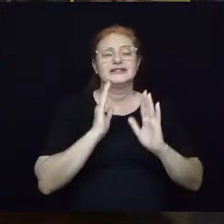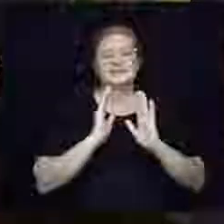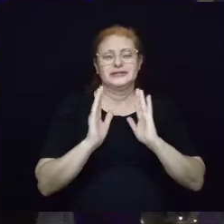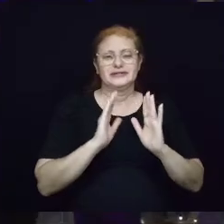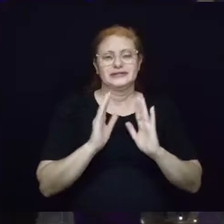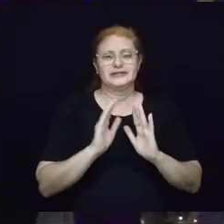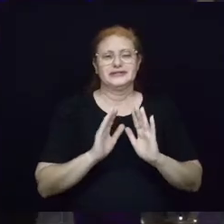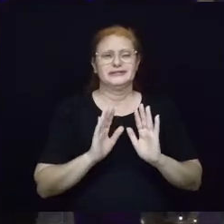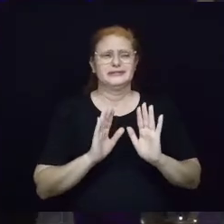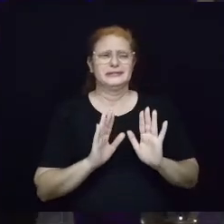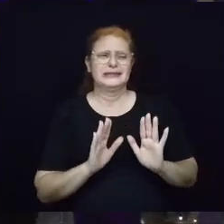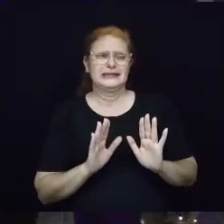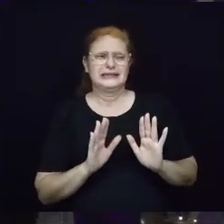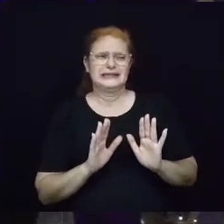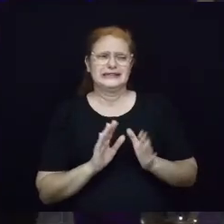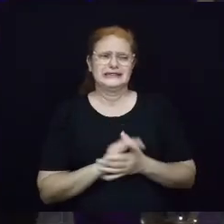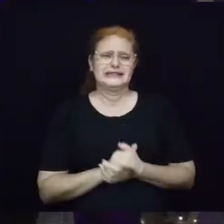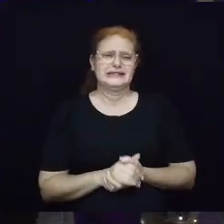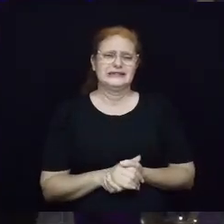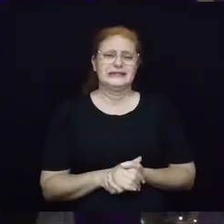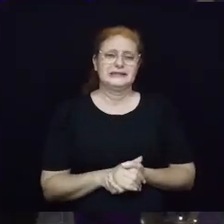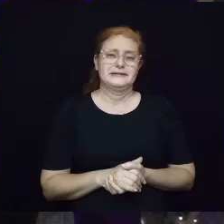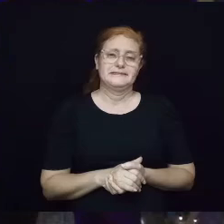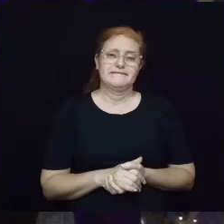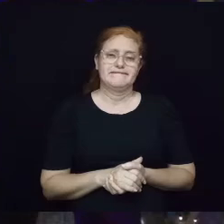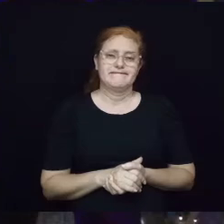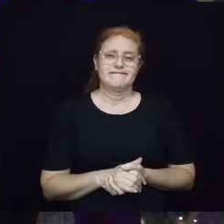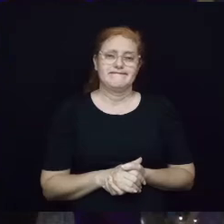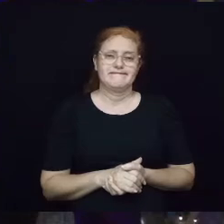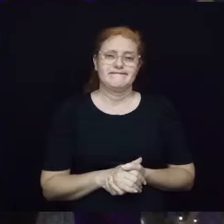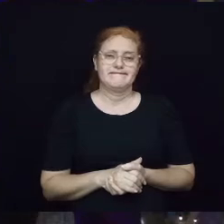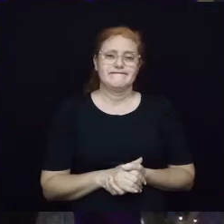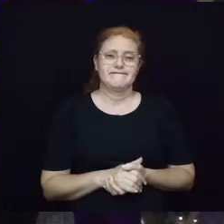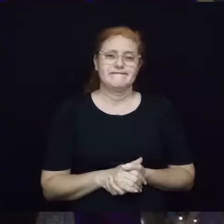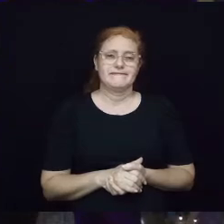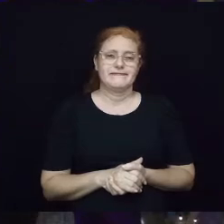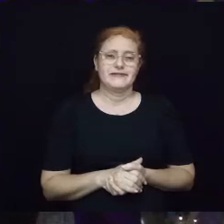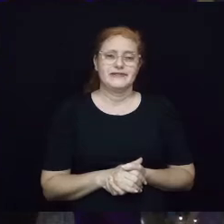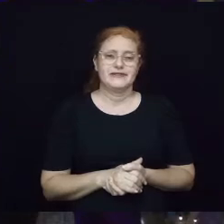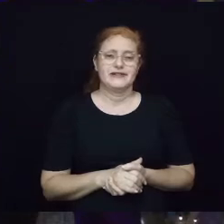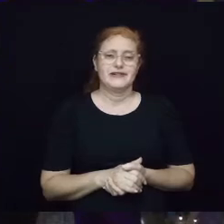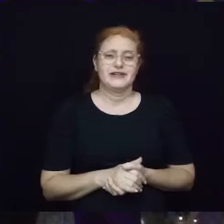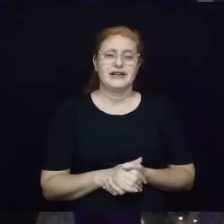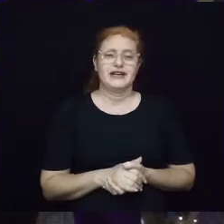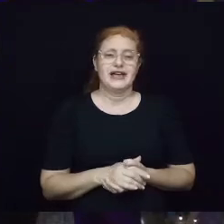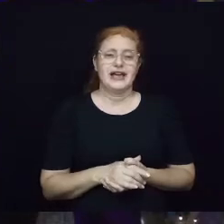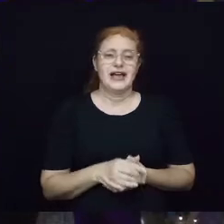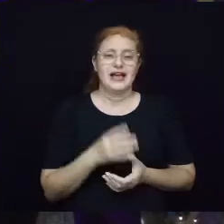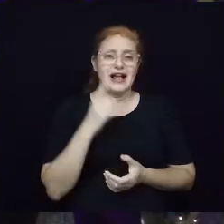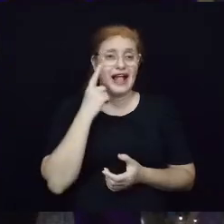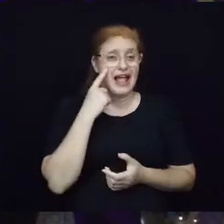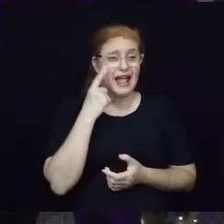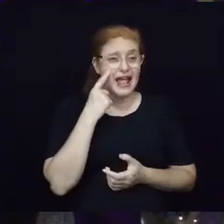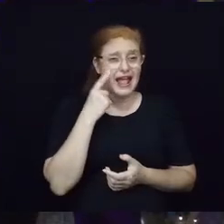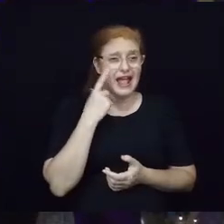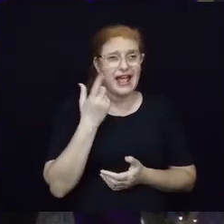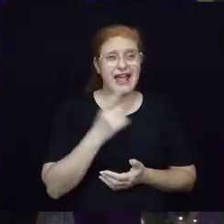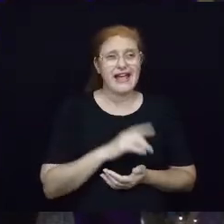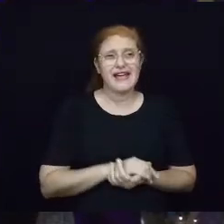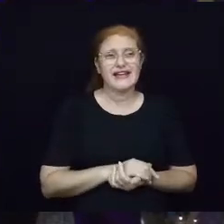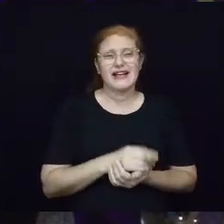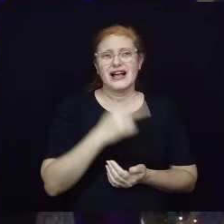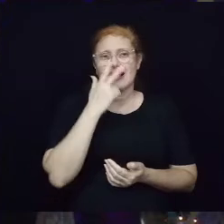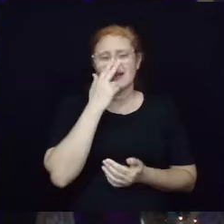Não era bem figuração, mas era meio aquela coisa assim de capa de disco de Yes. Essa é a minha referência básica, assim,